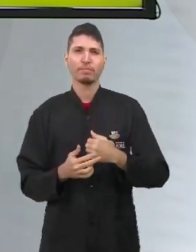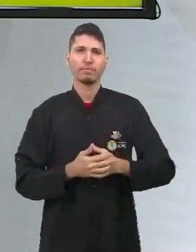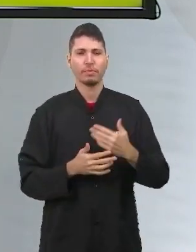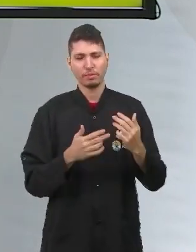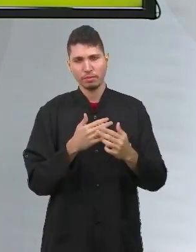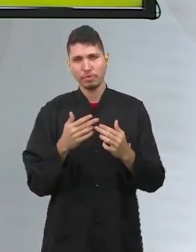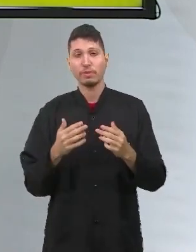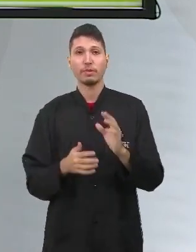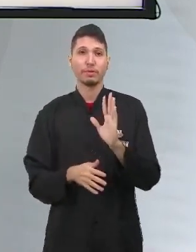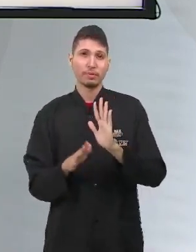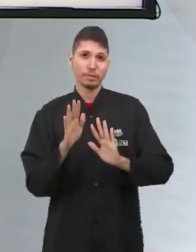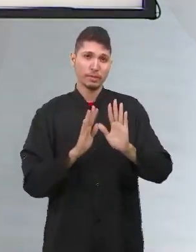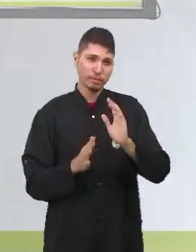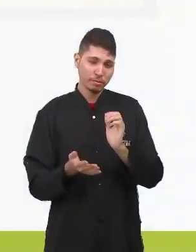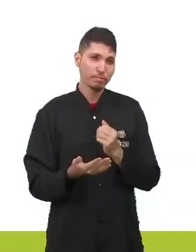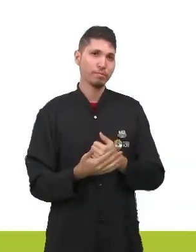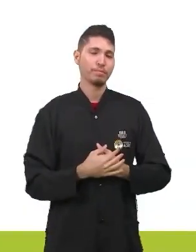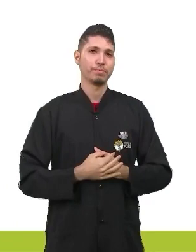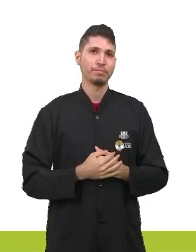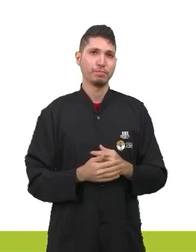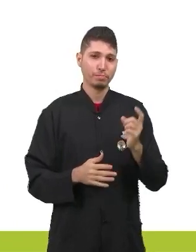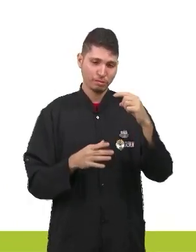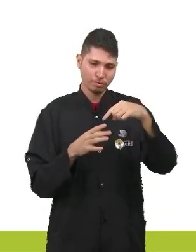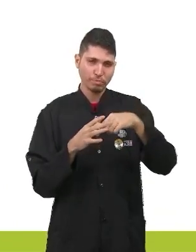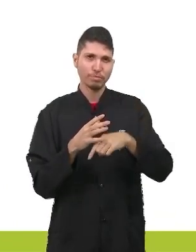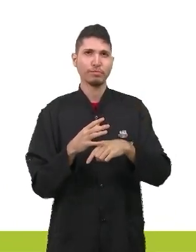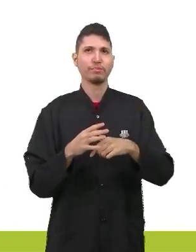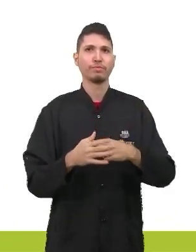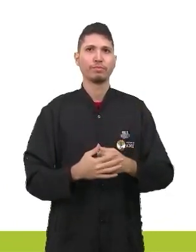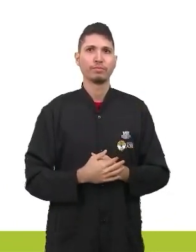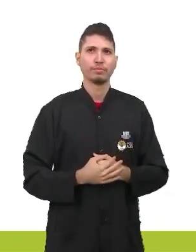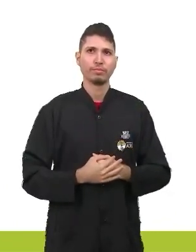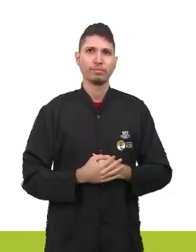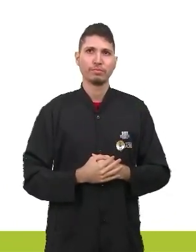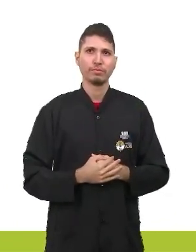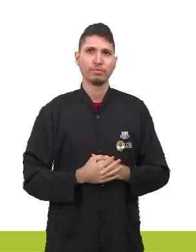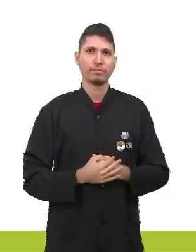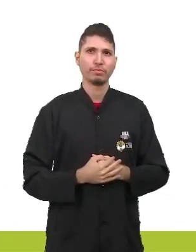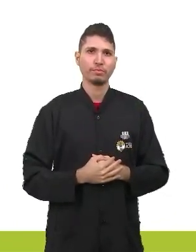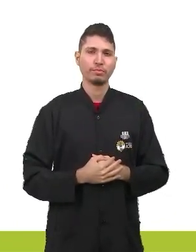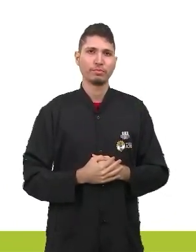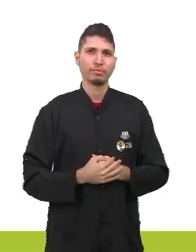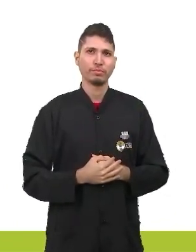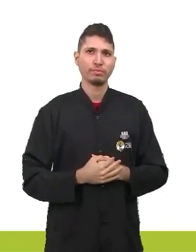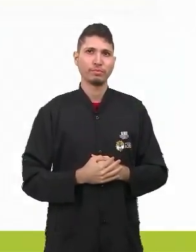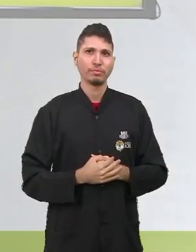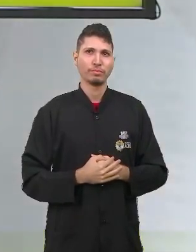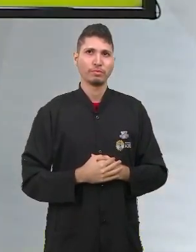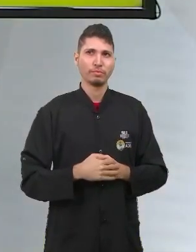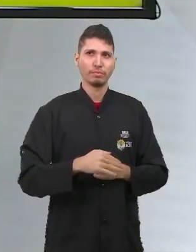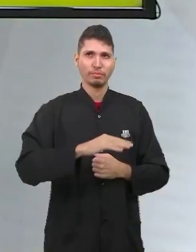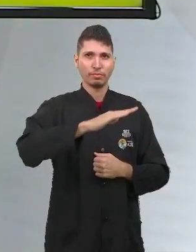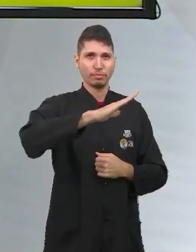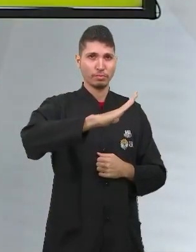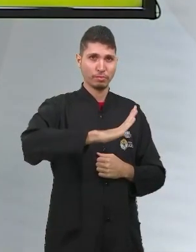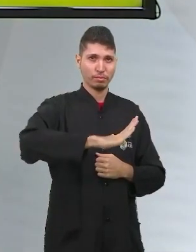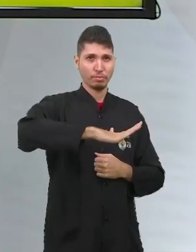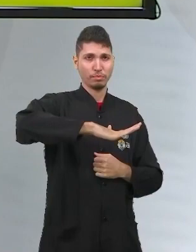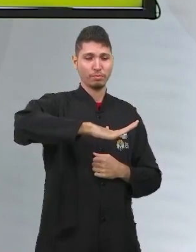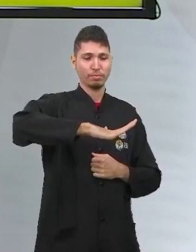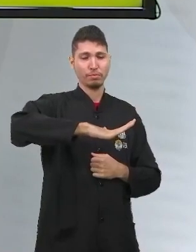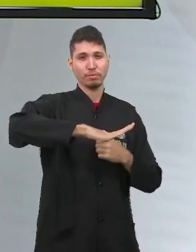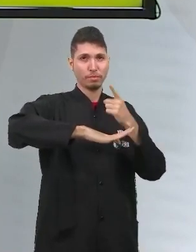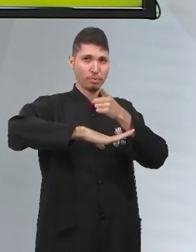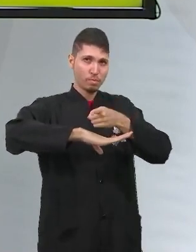para as duas funções, tá bom? Vamos lá. A gente vai olhar agora a ideia da concavidade. Professor, por que é importante estudar esse item?